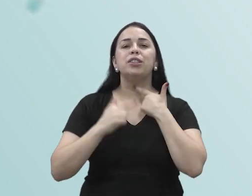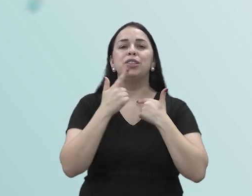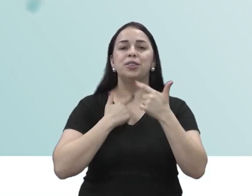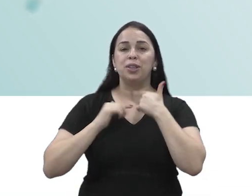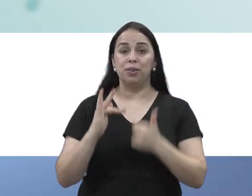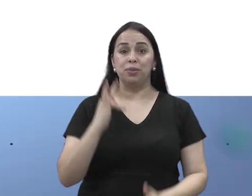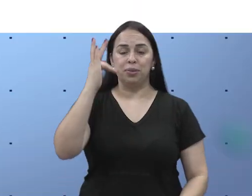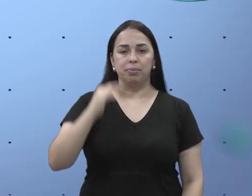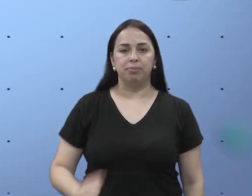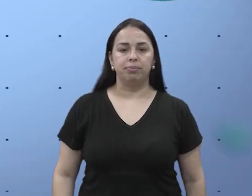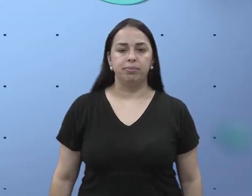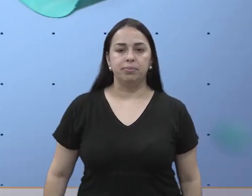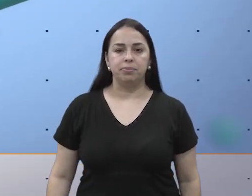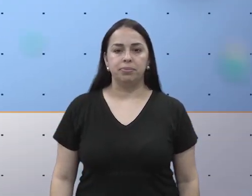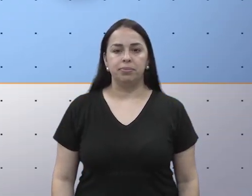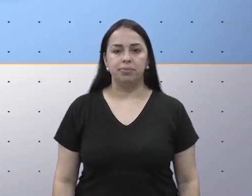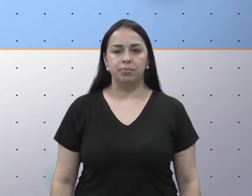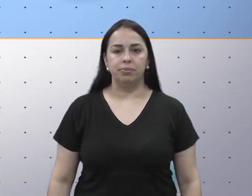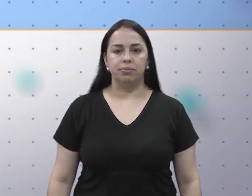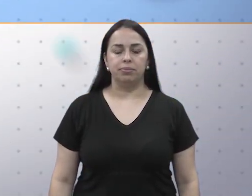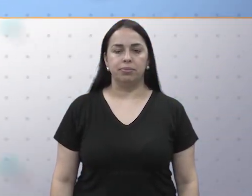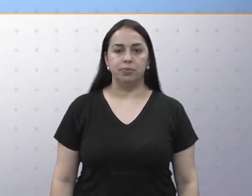deseja.